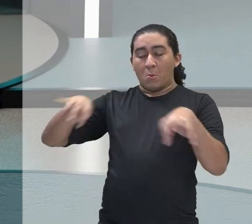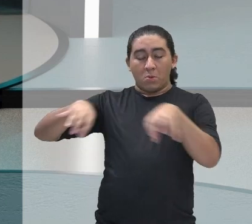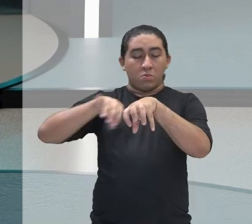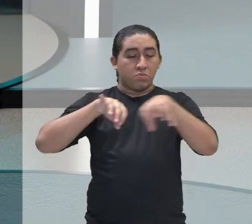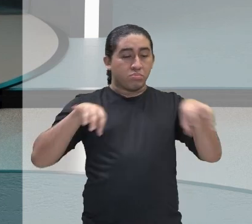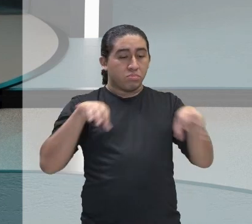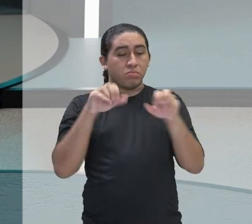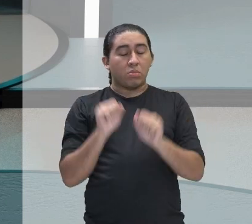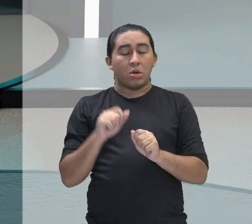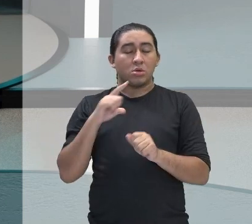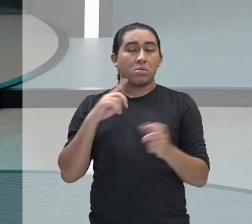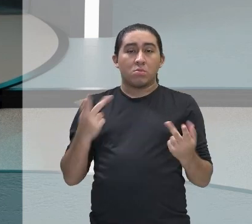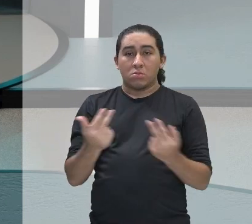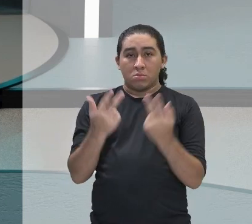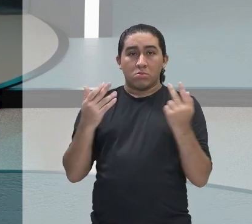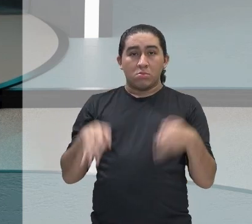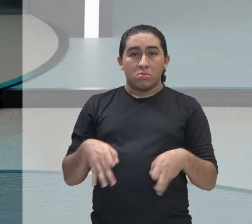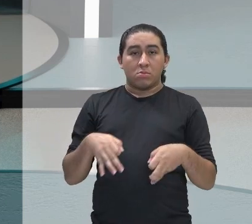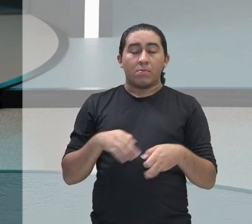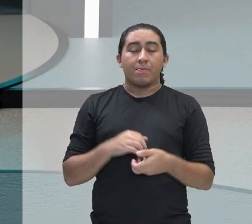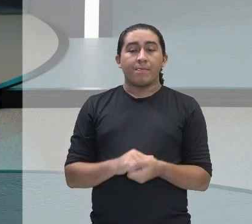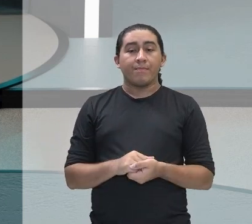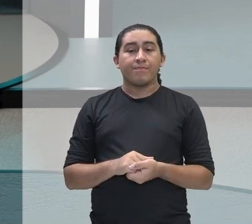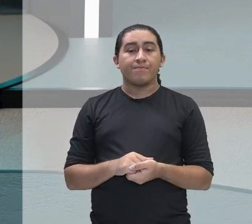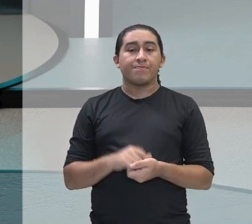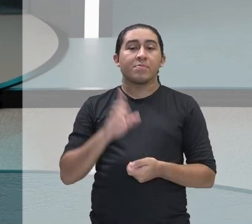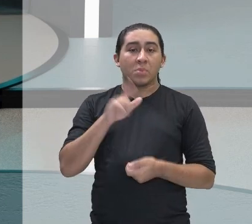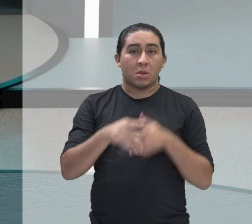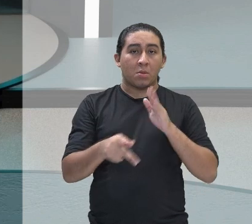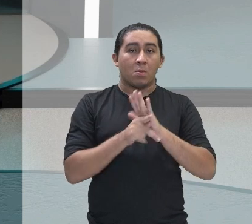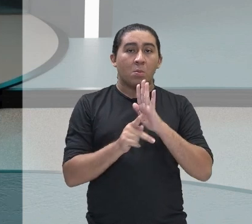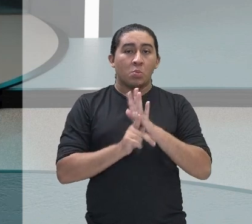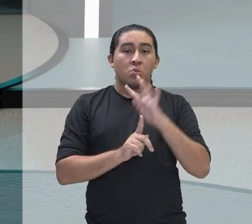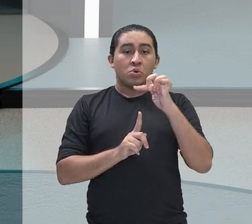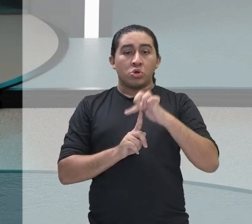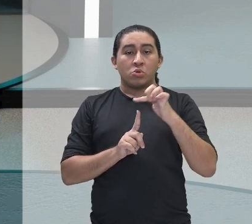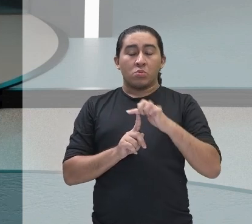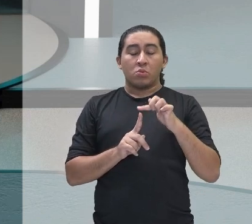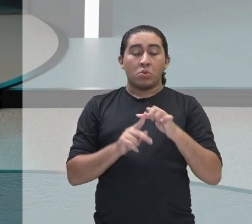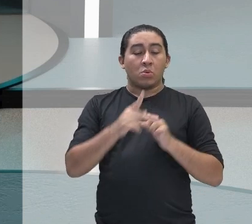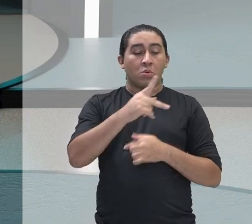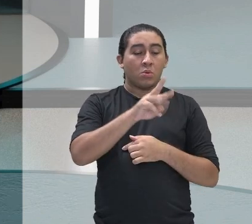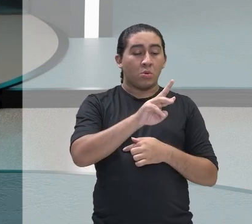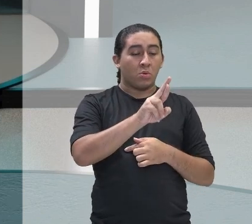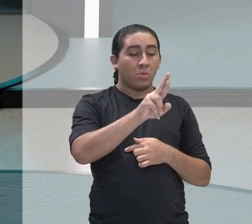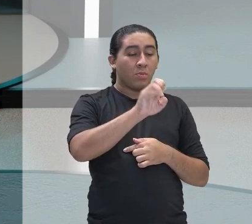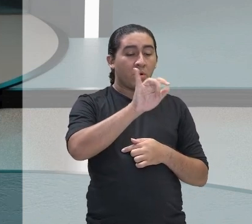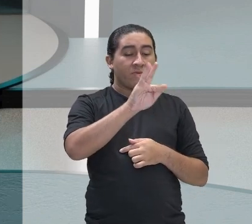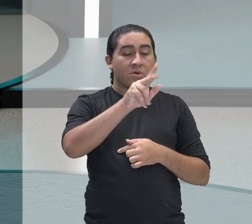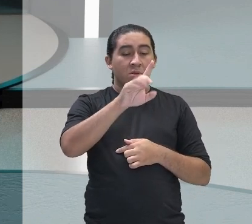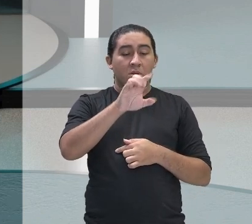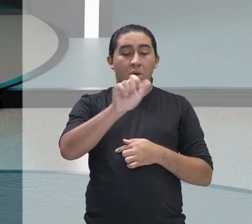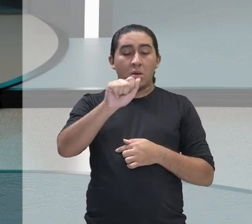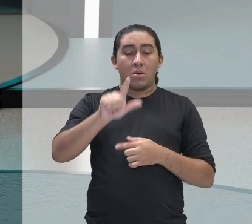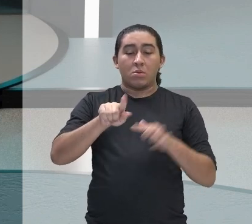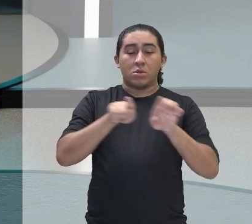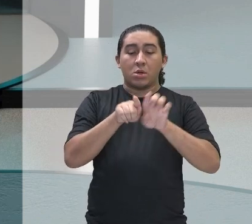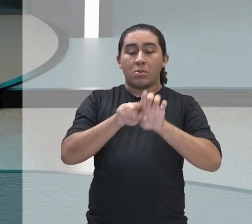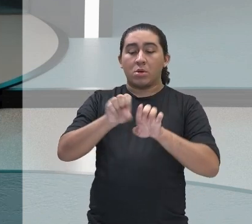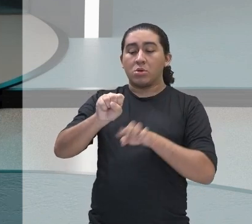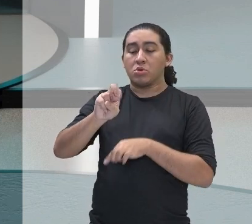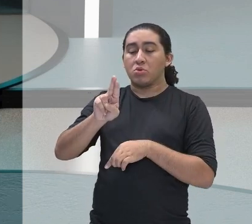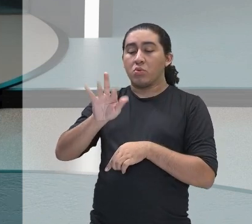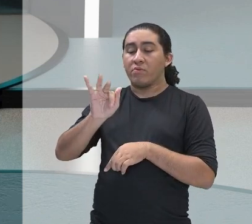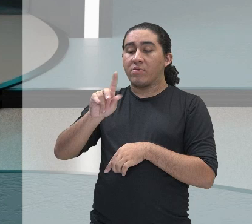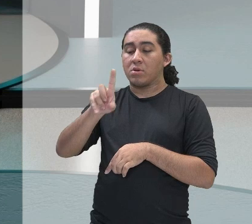só o sufixo. Tudo bem. Aí é derivação prefixal e sufixal, tá? Porque eu tenho os dois